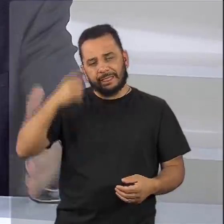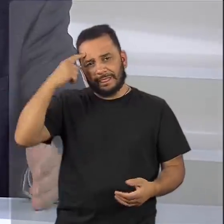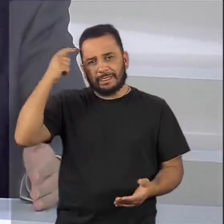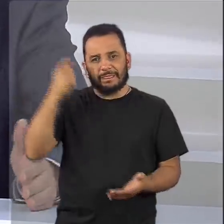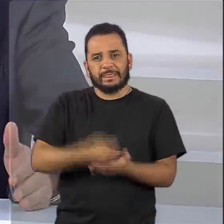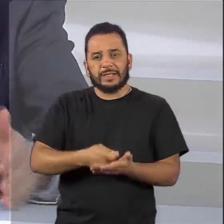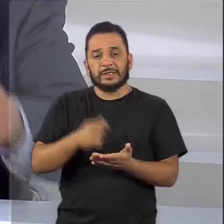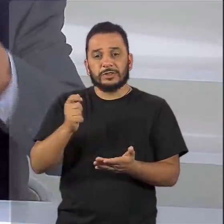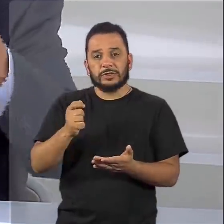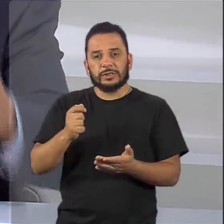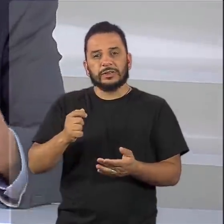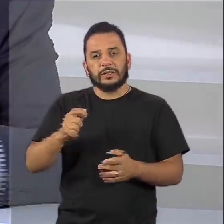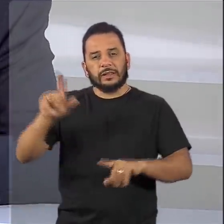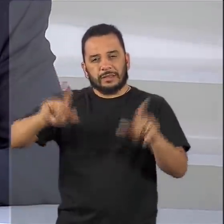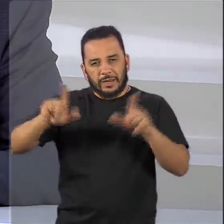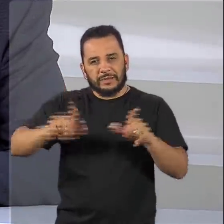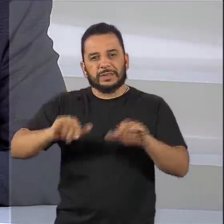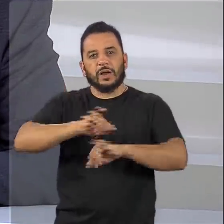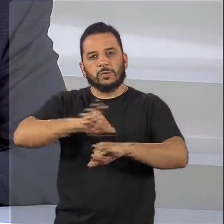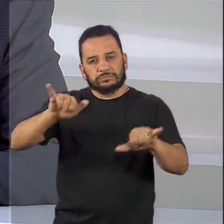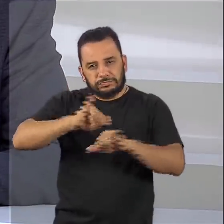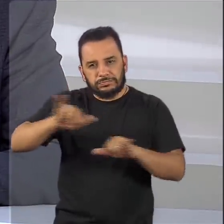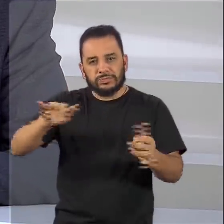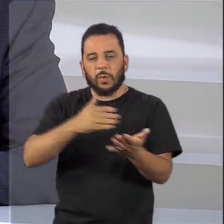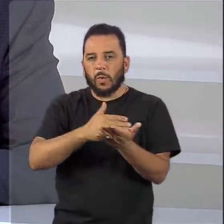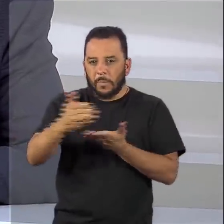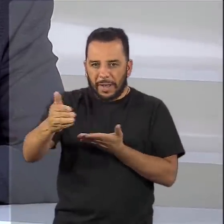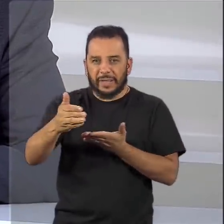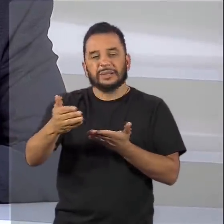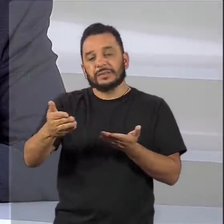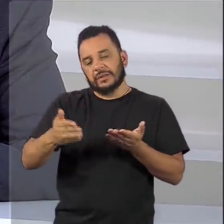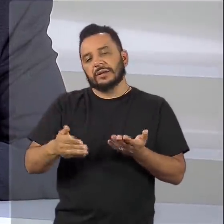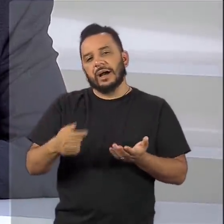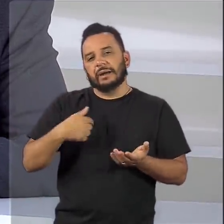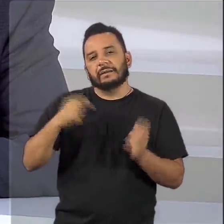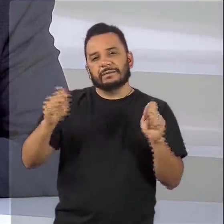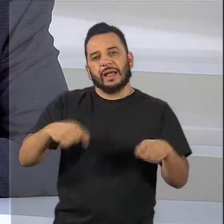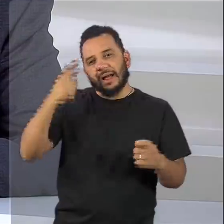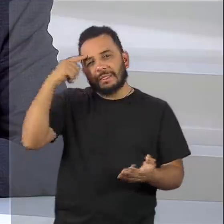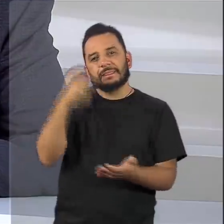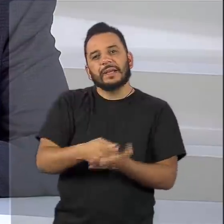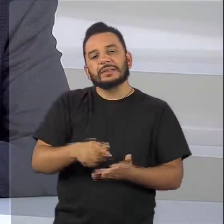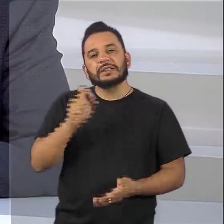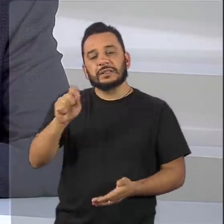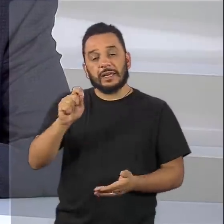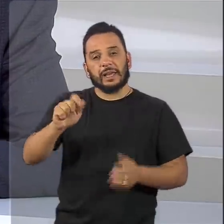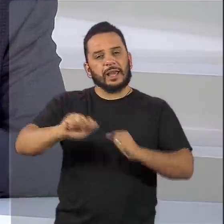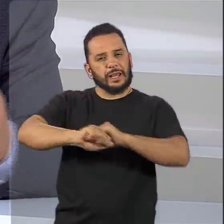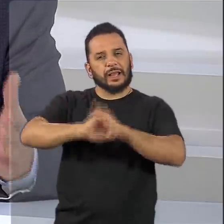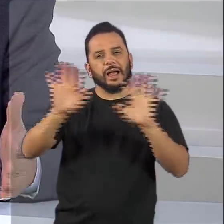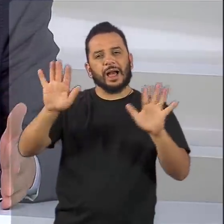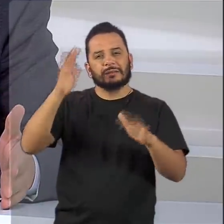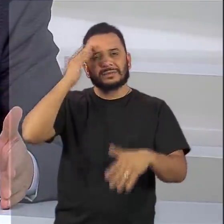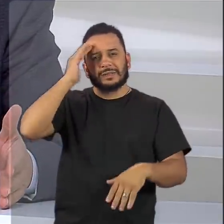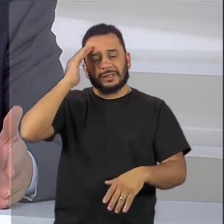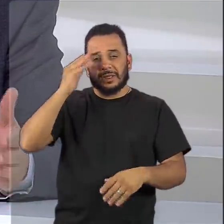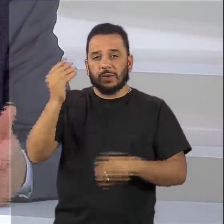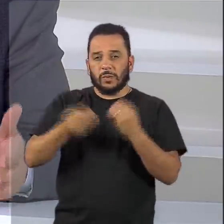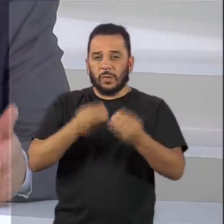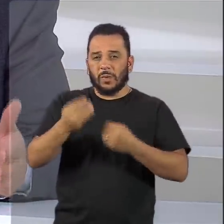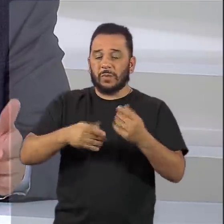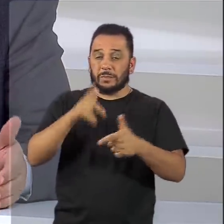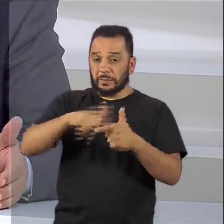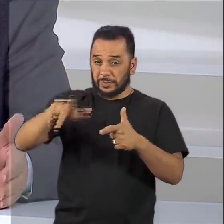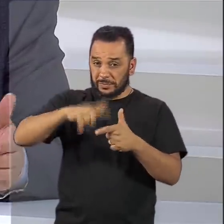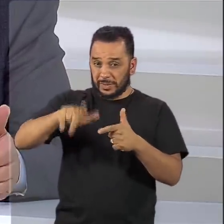na televisão, os programas forem ao ar. E aí vai ficar claro para o Brasil que a ruína que nós estamos